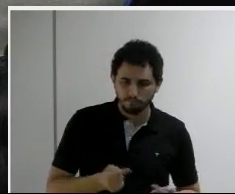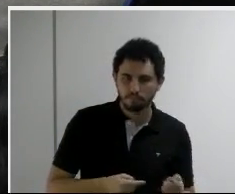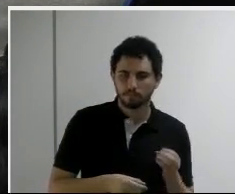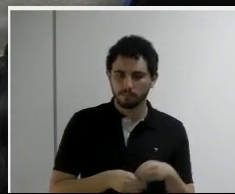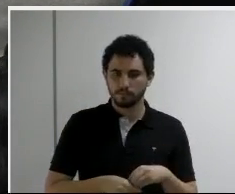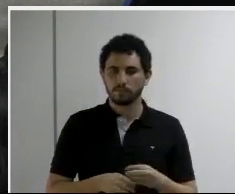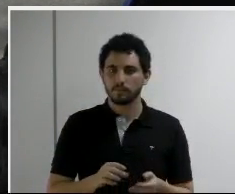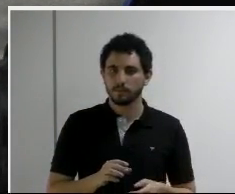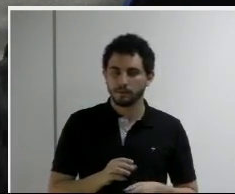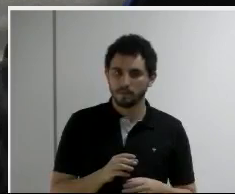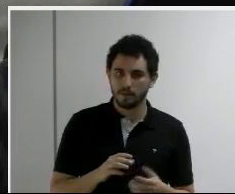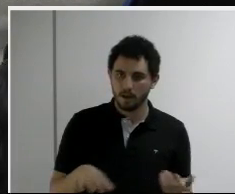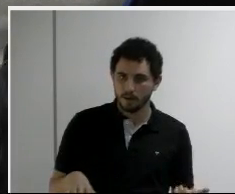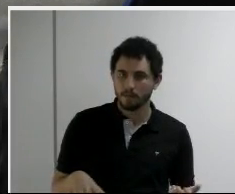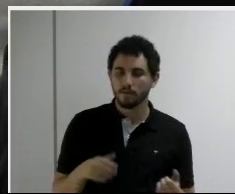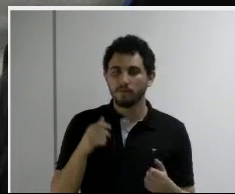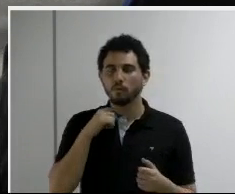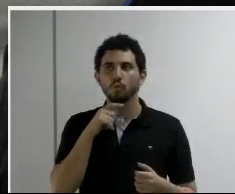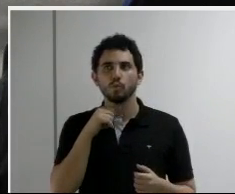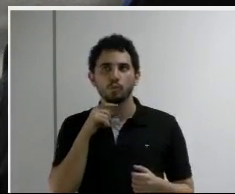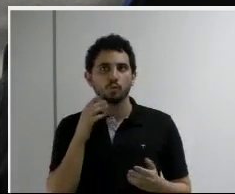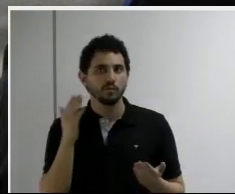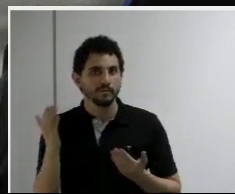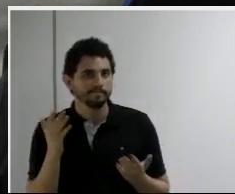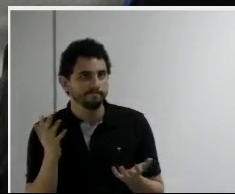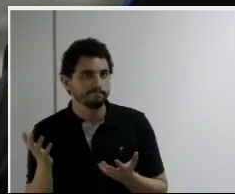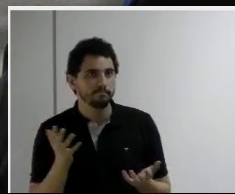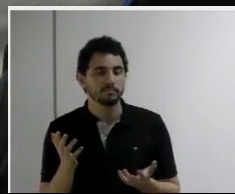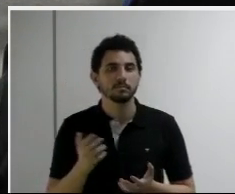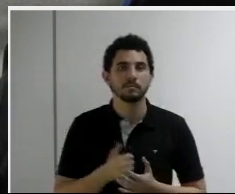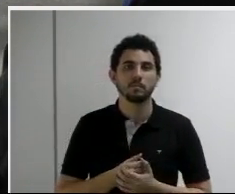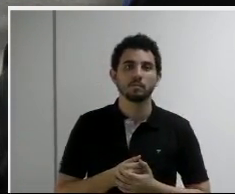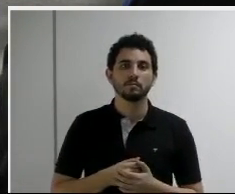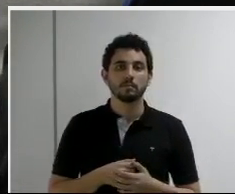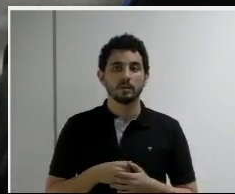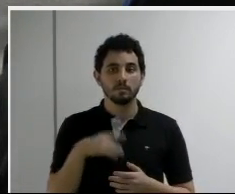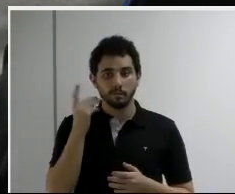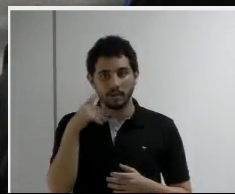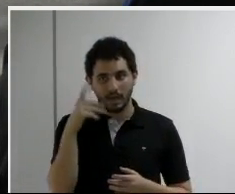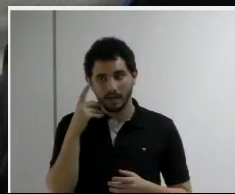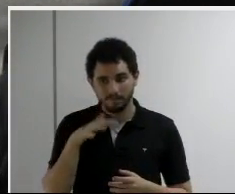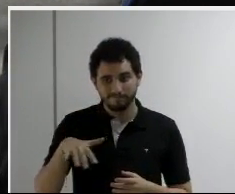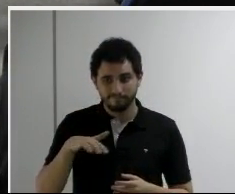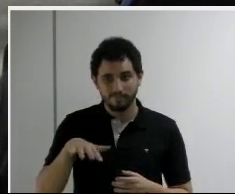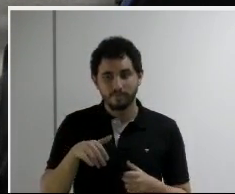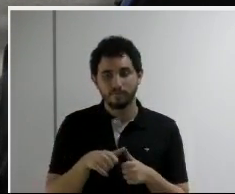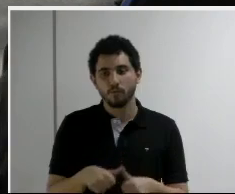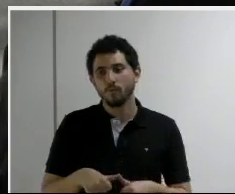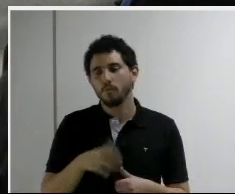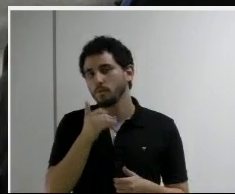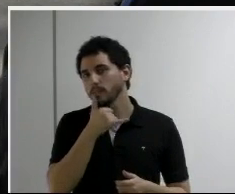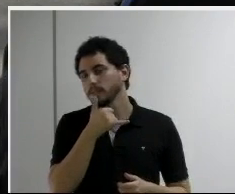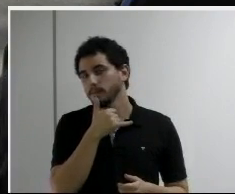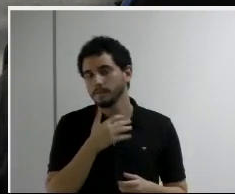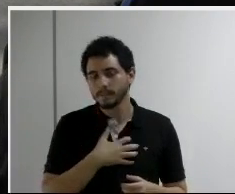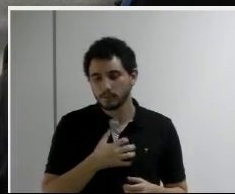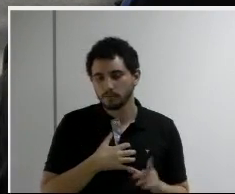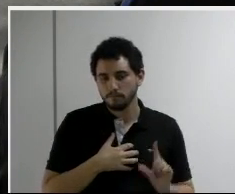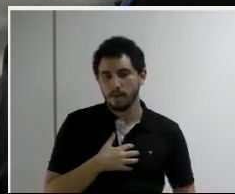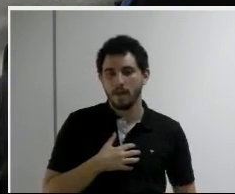Câmara e ficou essa dúvida realmente, os parlamentares ficaram mais, digamos assim, se sentiram